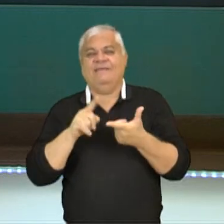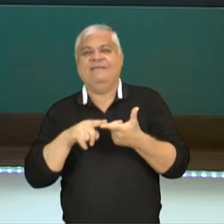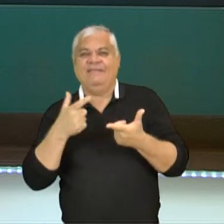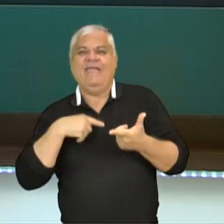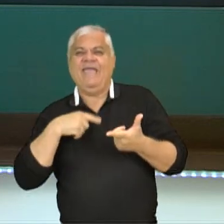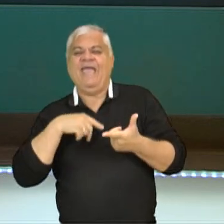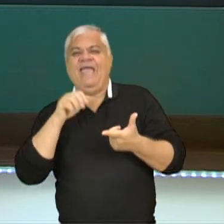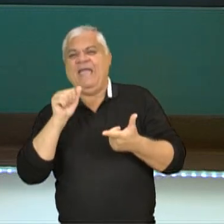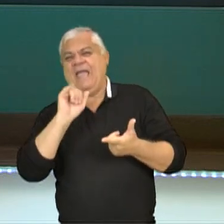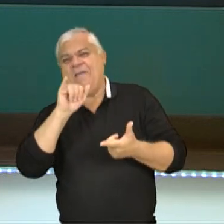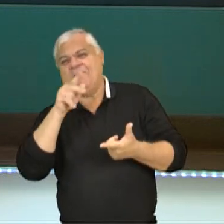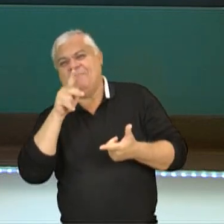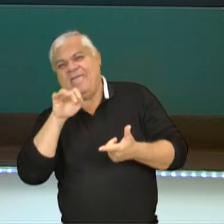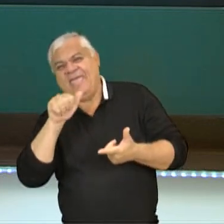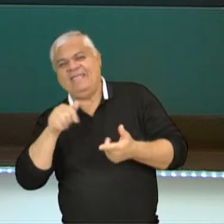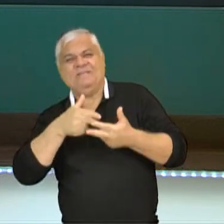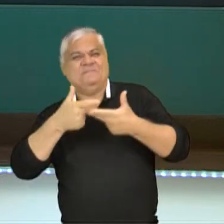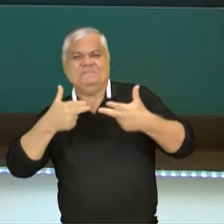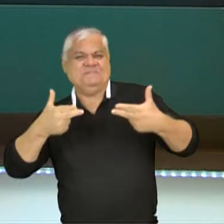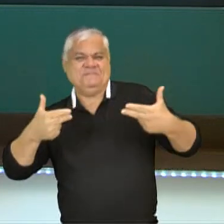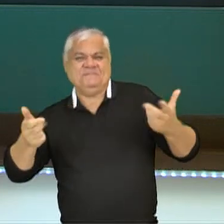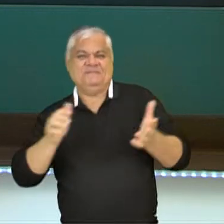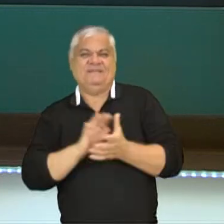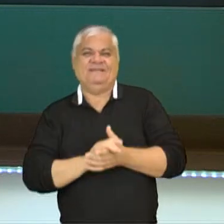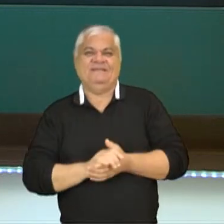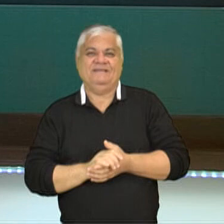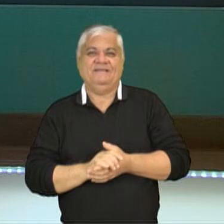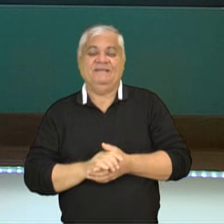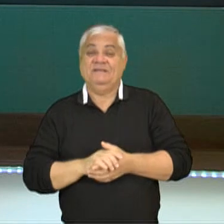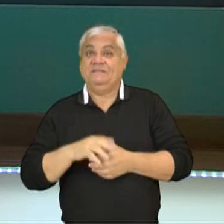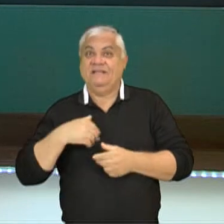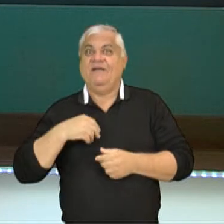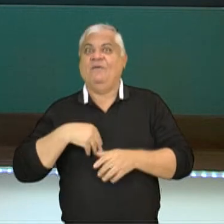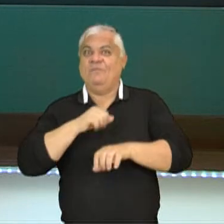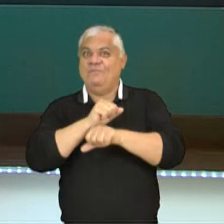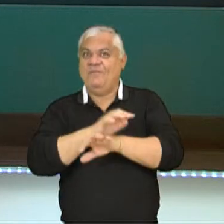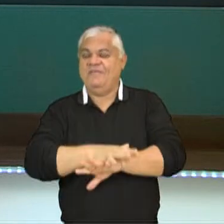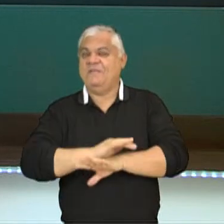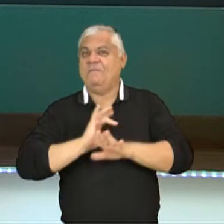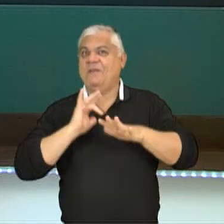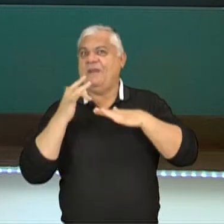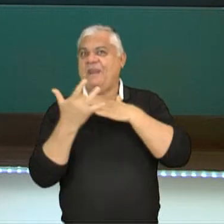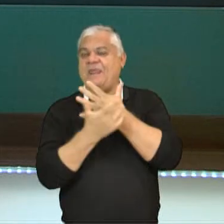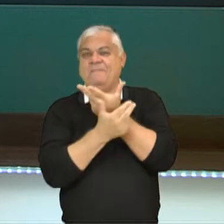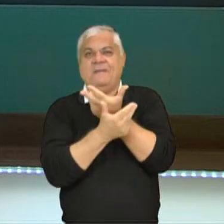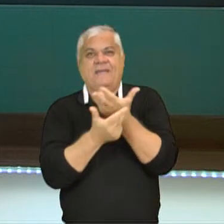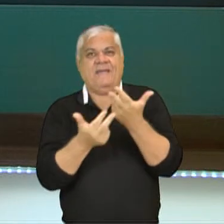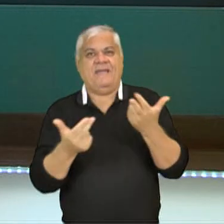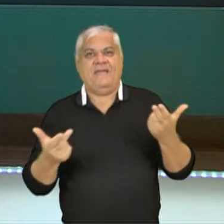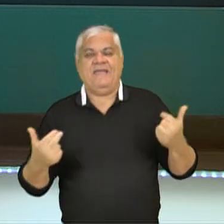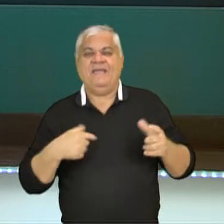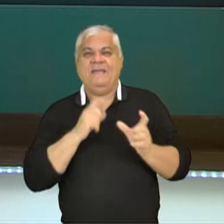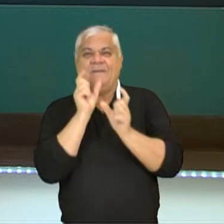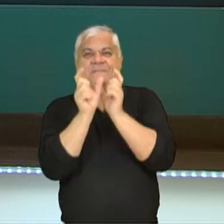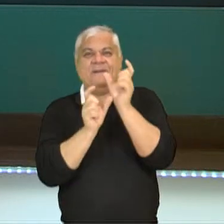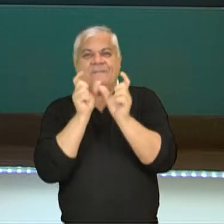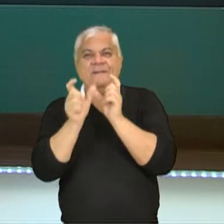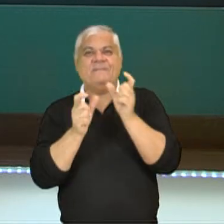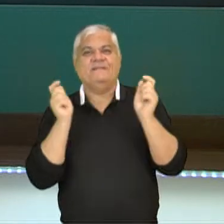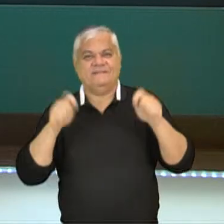iPads, smartphones, enfim, todos esses equipamentos multimediativos que nos permitem fazer a interação verbal com as